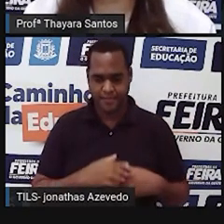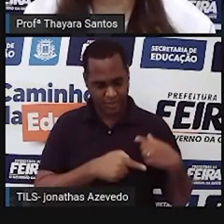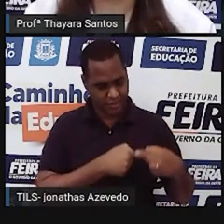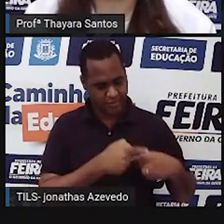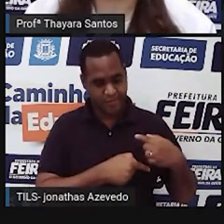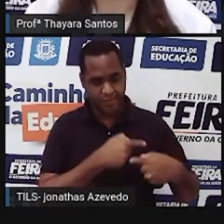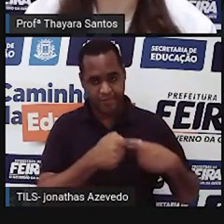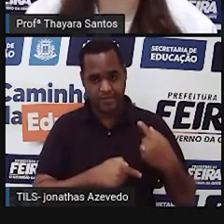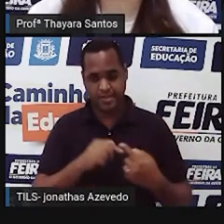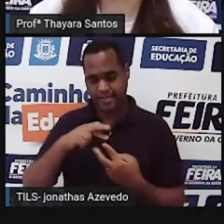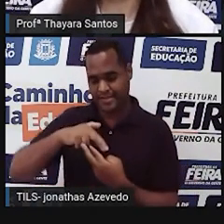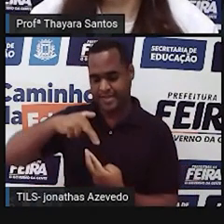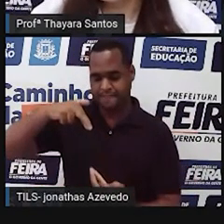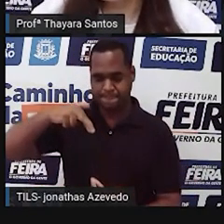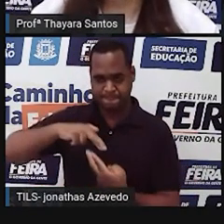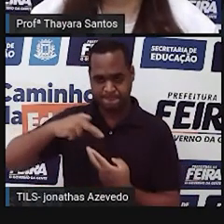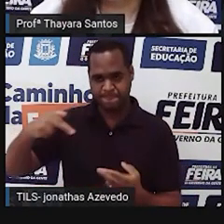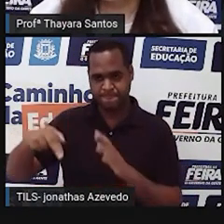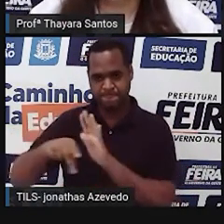no nosso DNA.